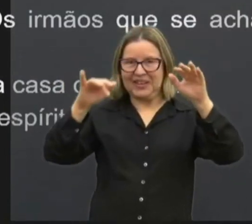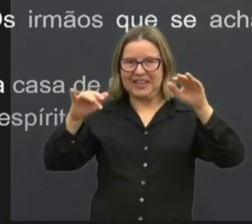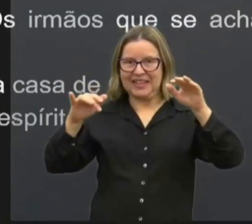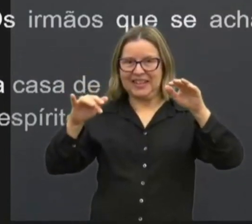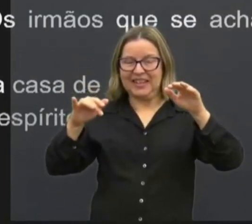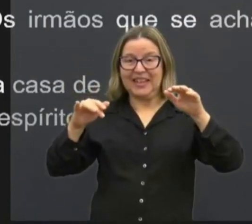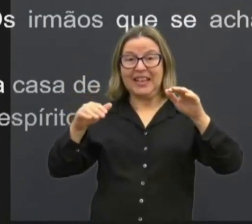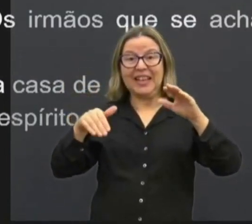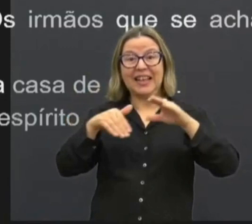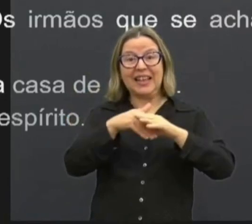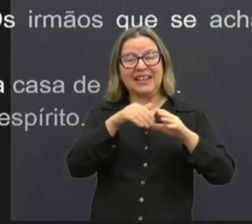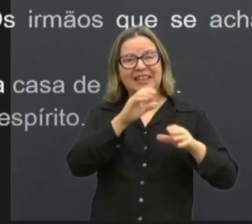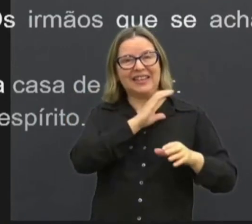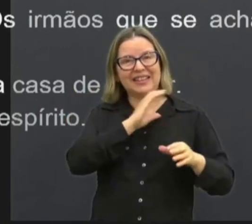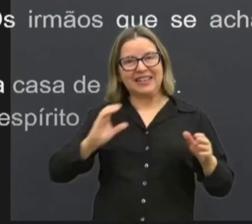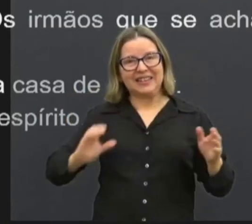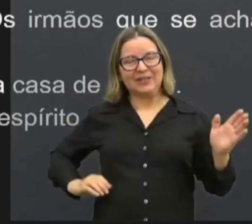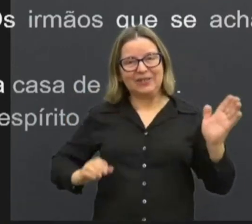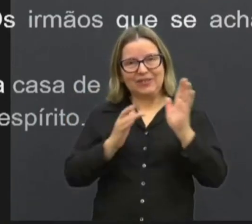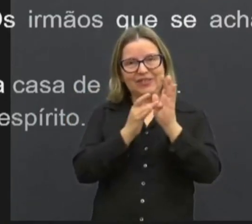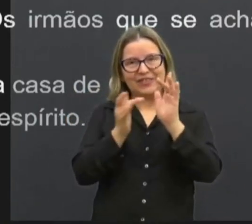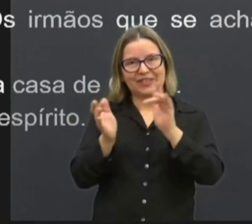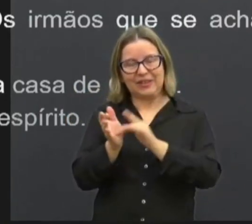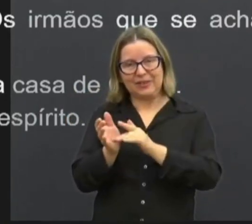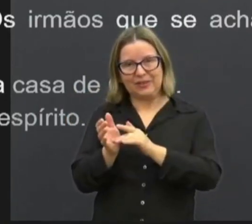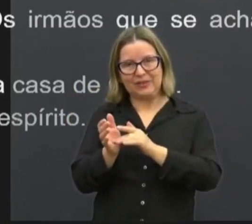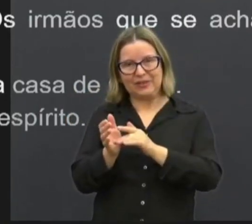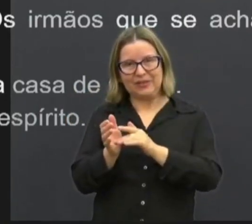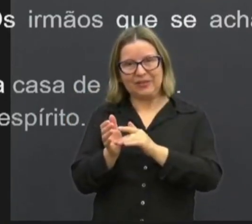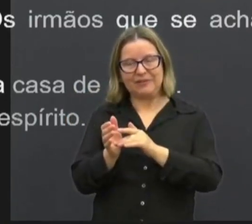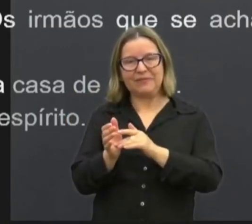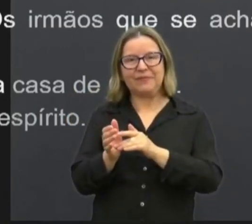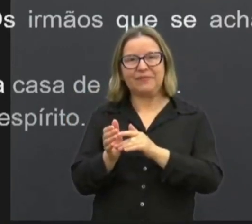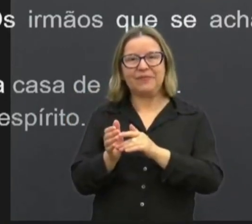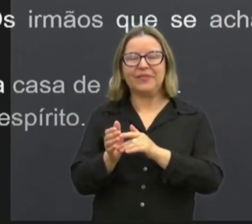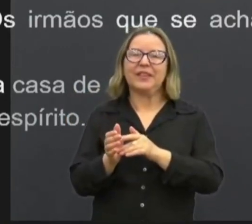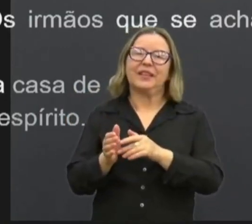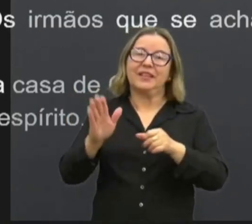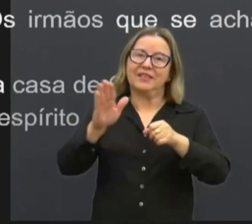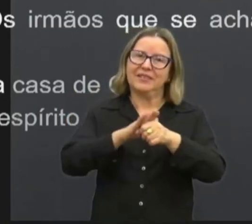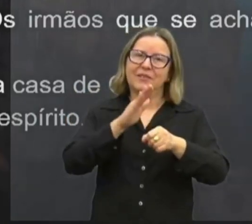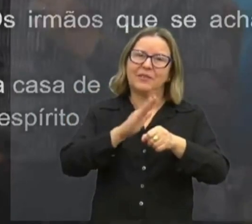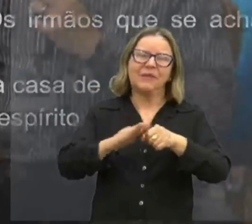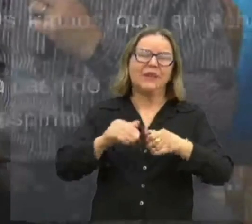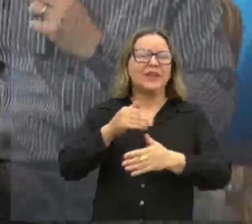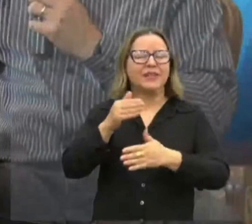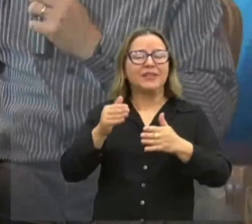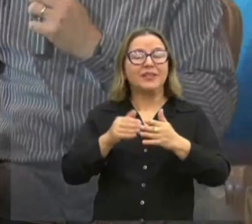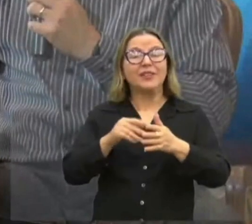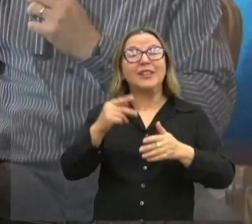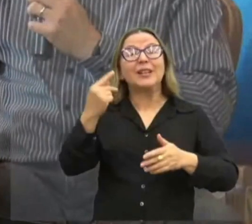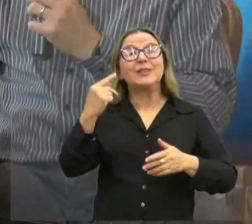Cristo Jesus cada uma de vossas necessidades. Então,